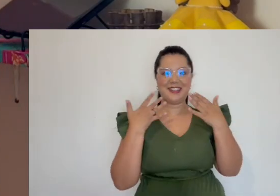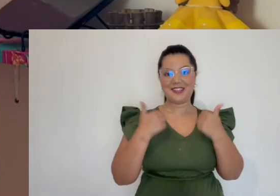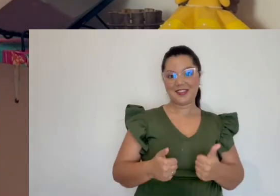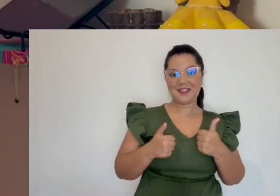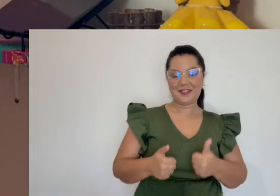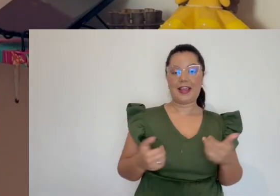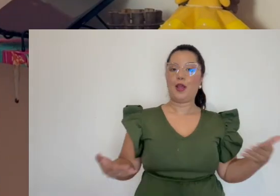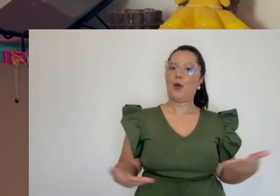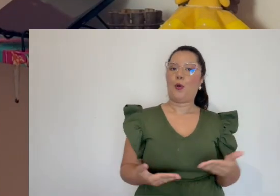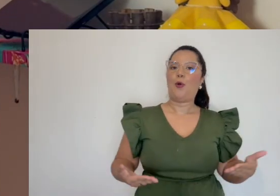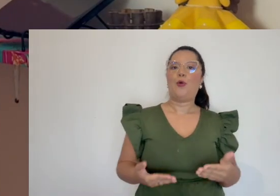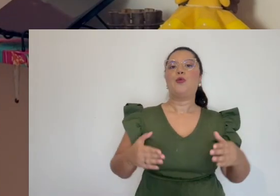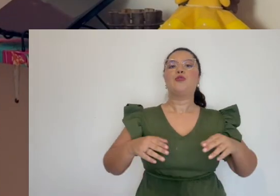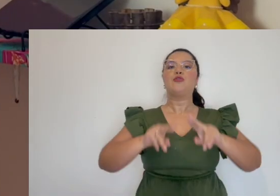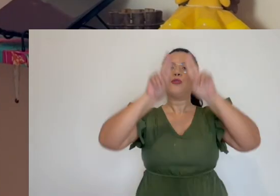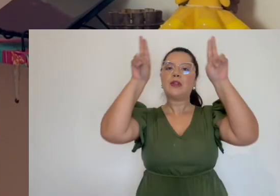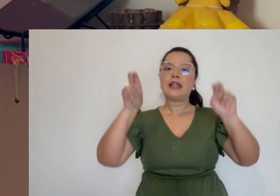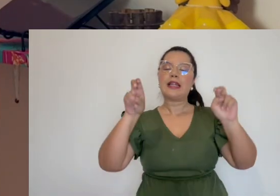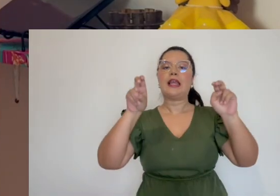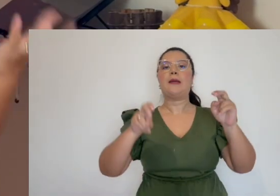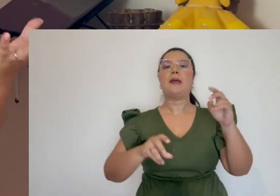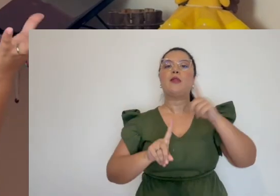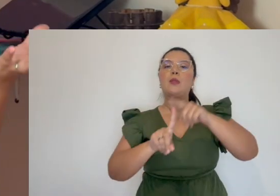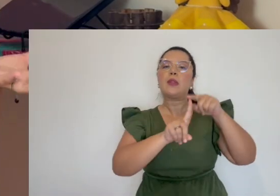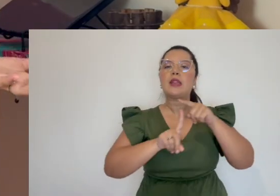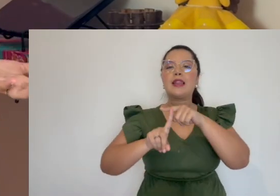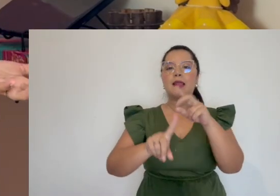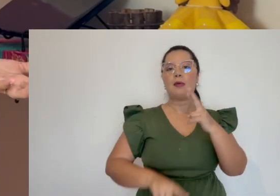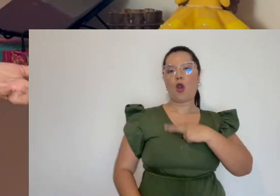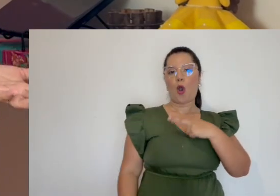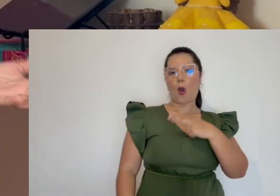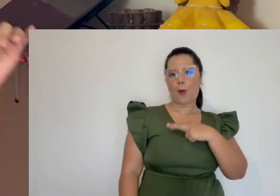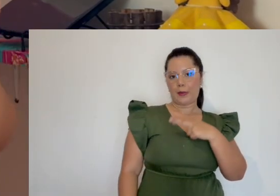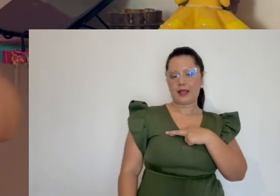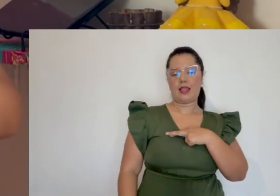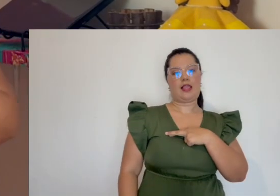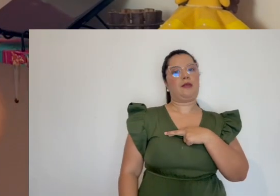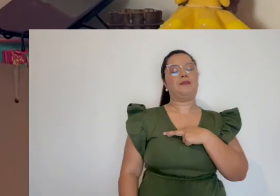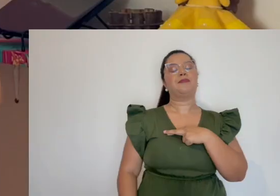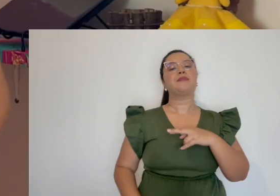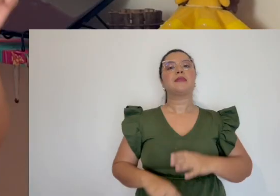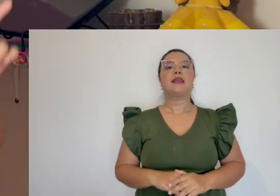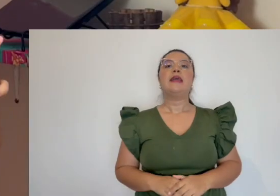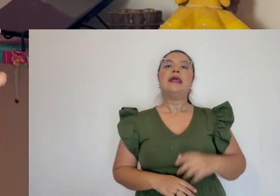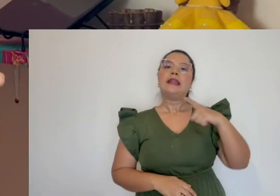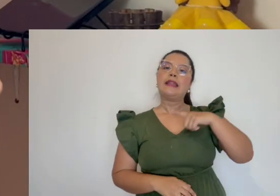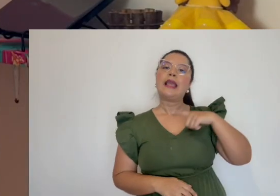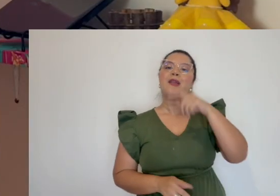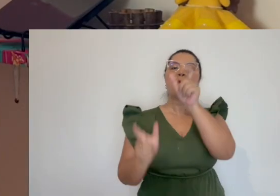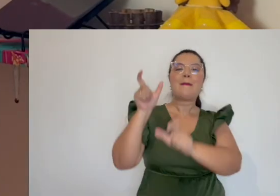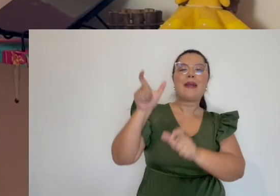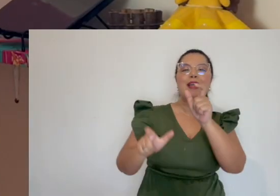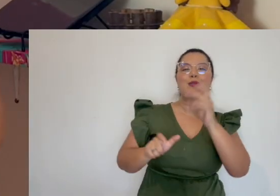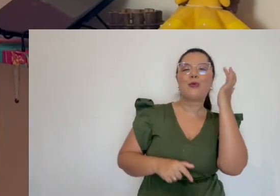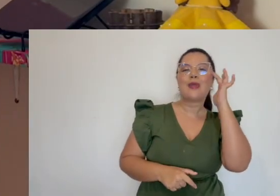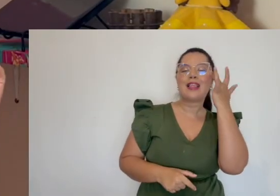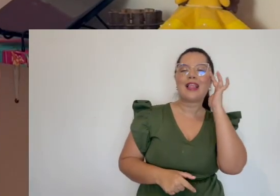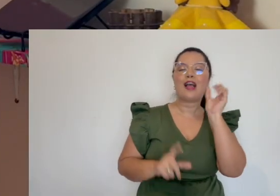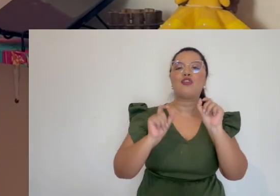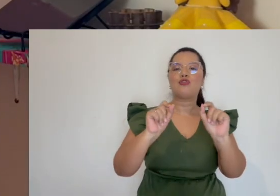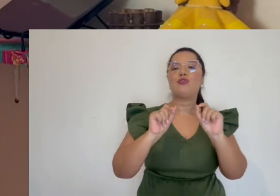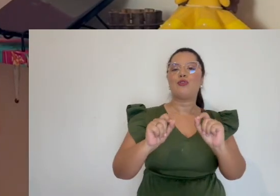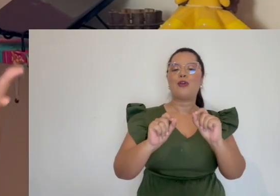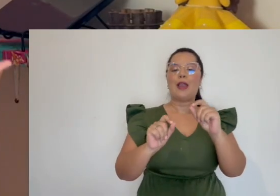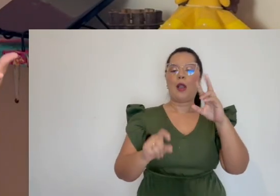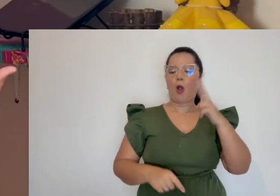Oiê, tudo bem? Hoje eu vou te explicar quais são os tipos de romance que existem. Ao contrário do que muita gente acha, romance não é